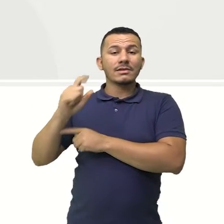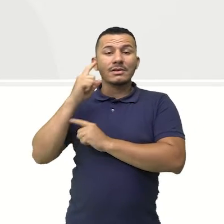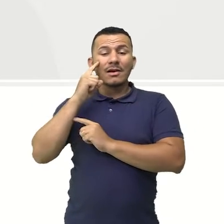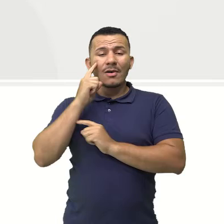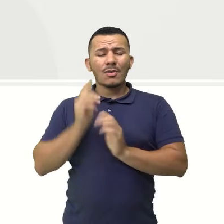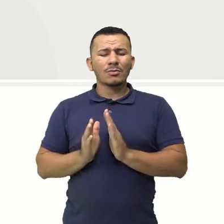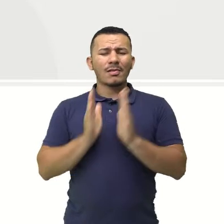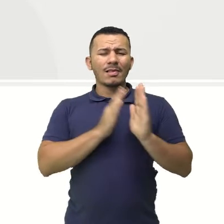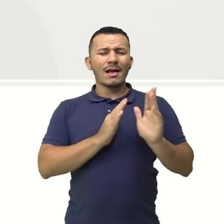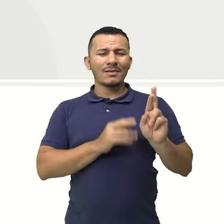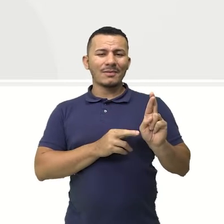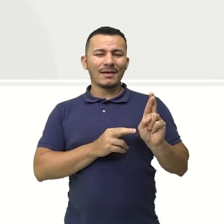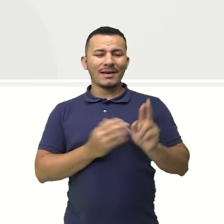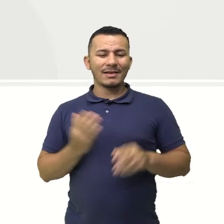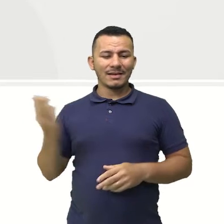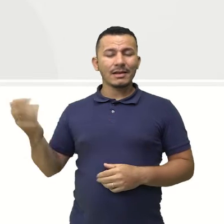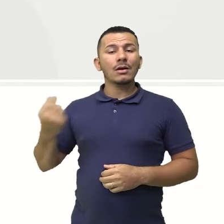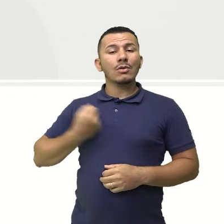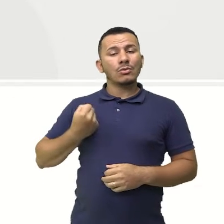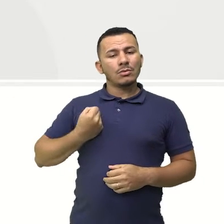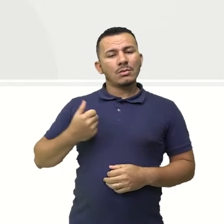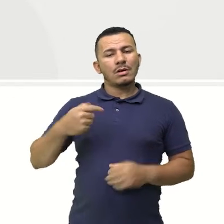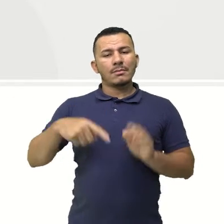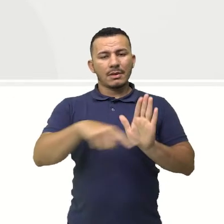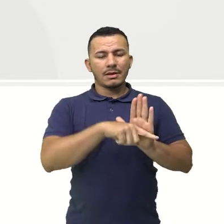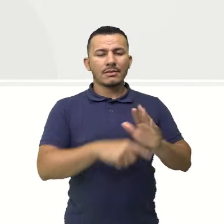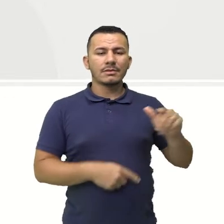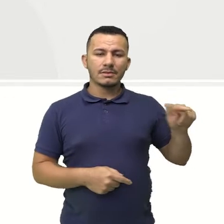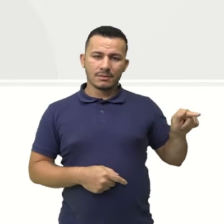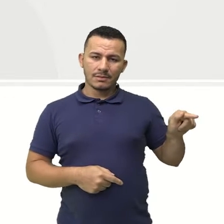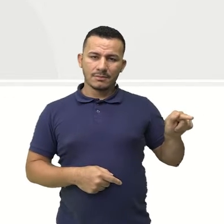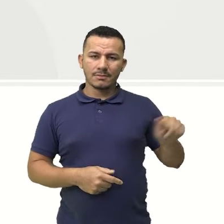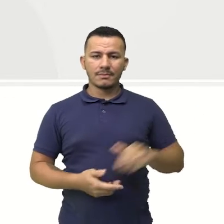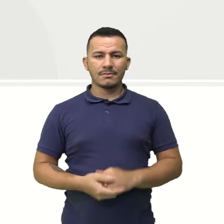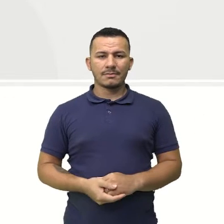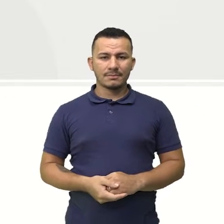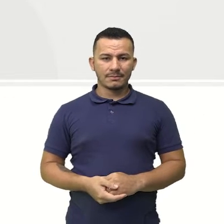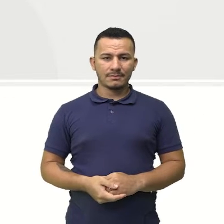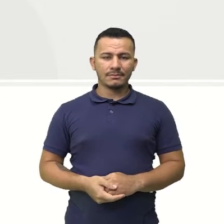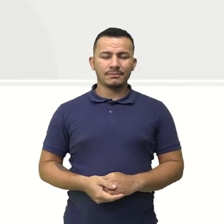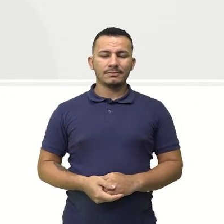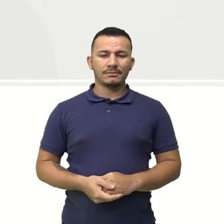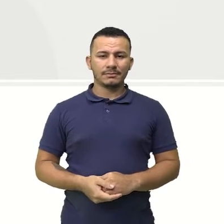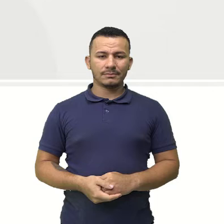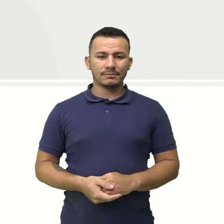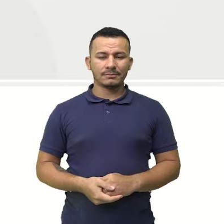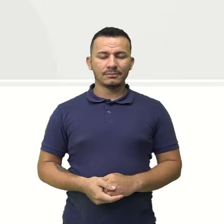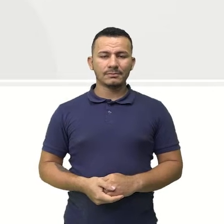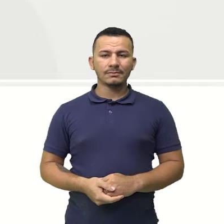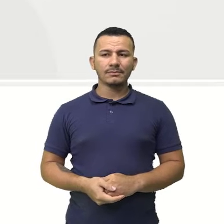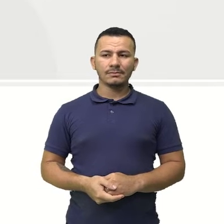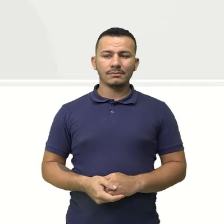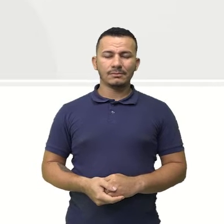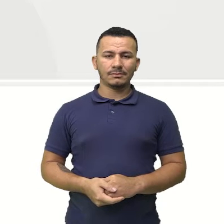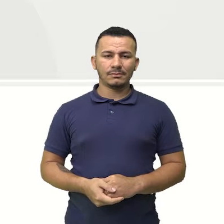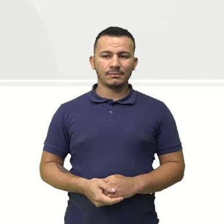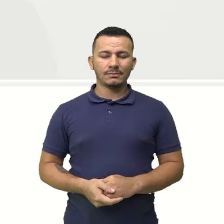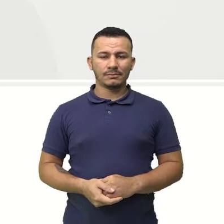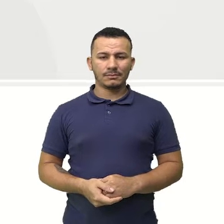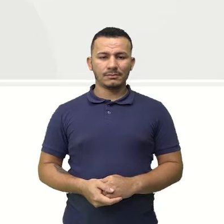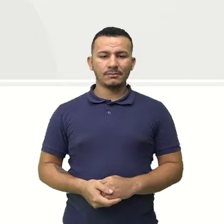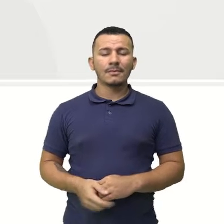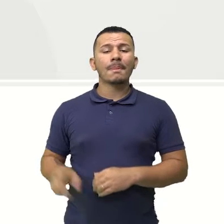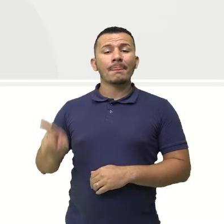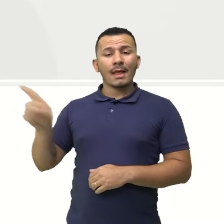do R. Olha só, corresponde a menos 7. Então, aqui nós tivemos